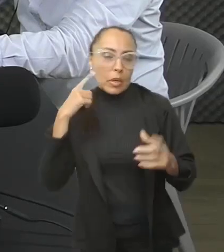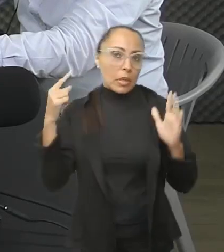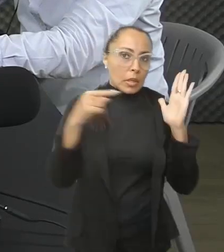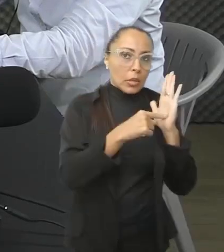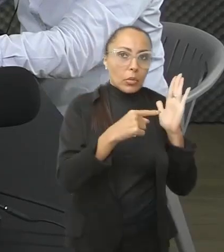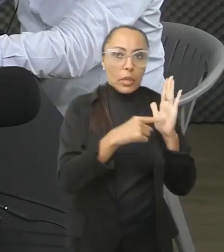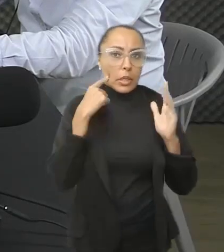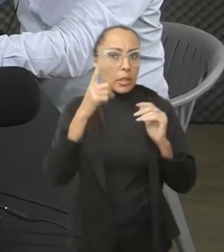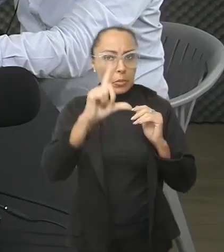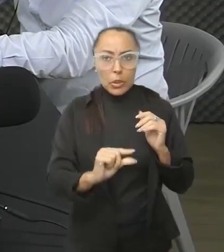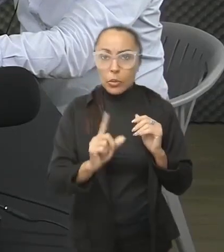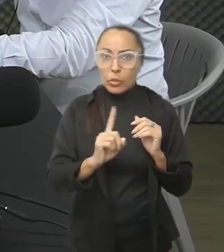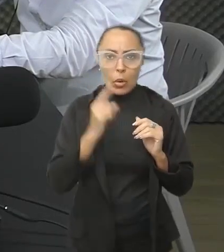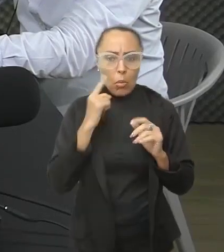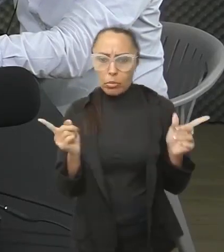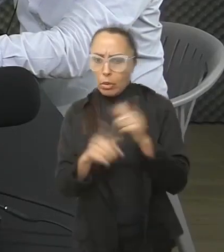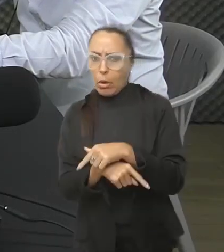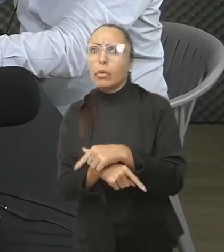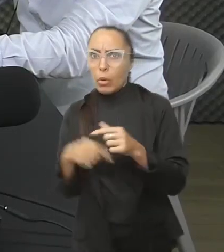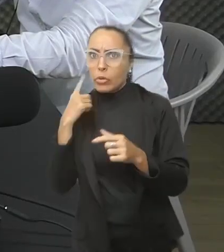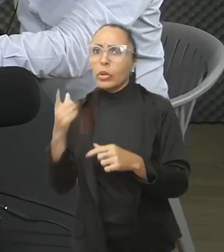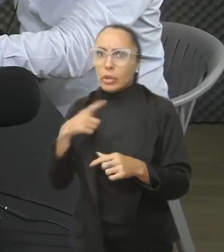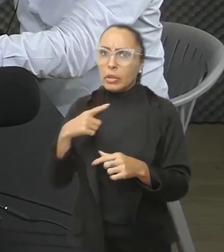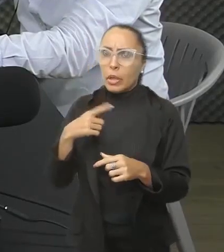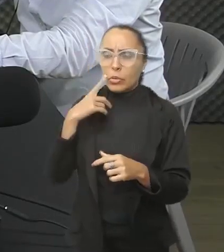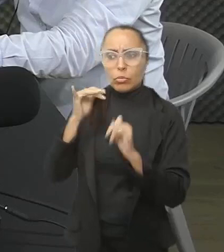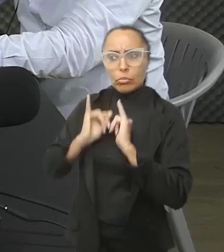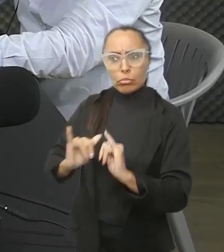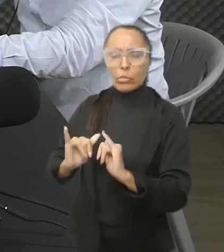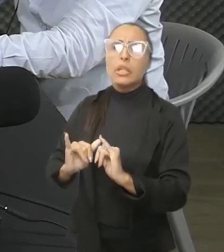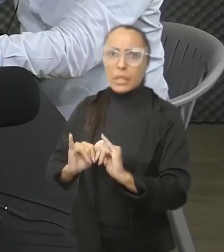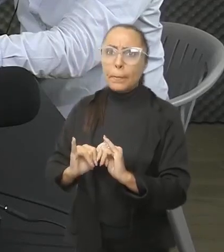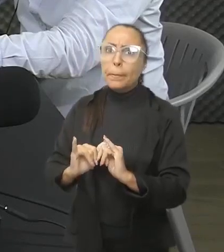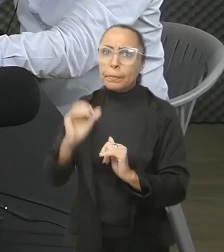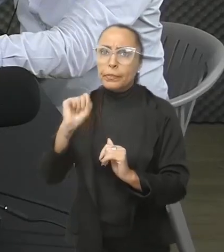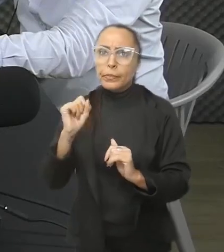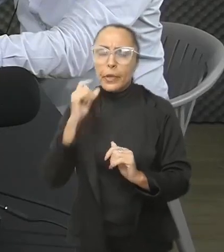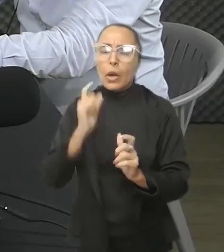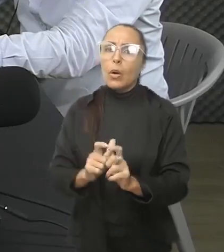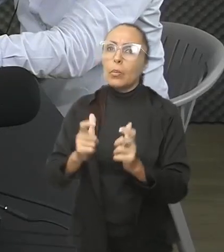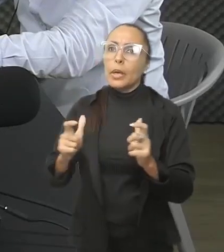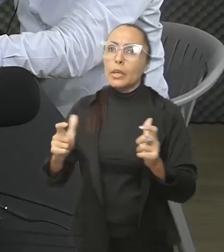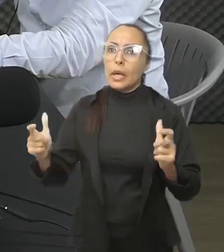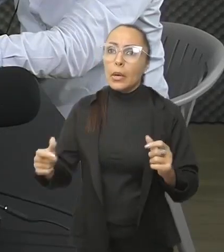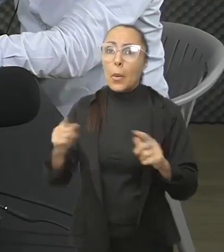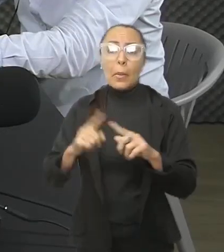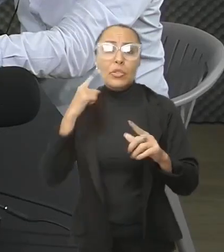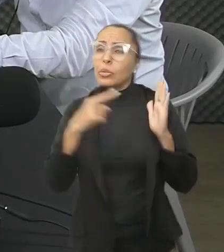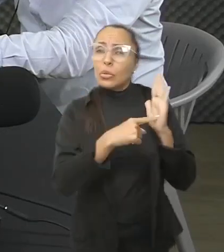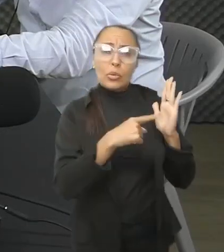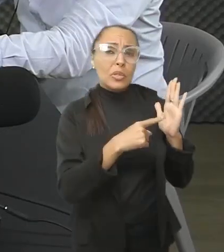violências diminuíram, não. Pelo contrário, a gente tem notícia que, pelo contrário, aumentaram, só que não foram denunciadas